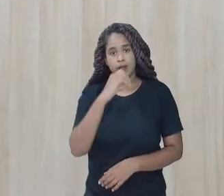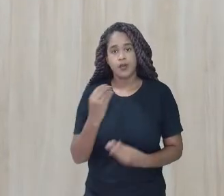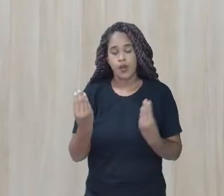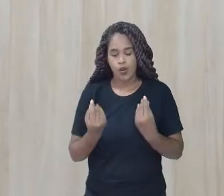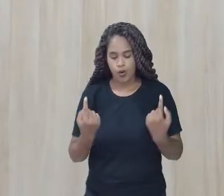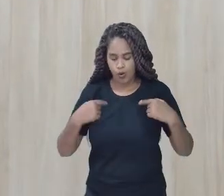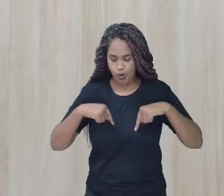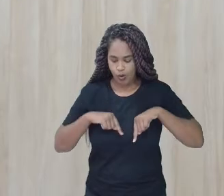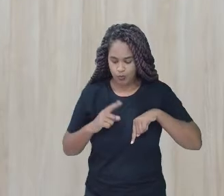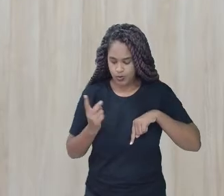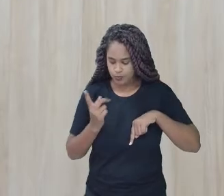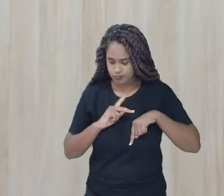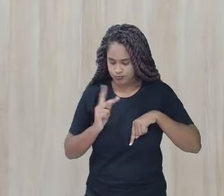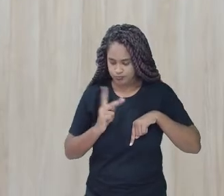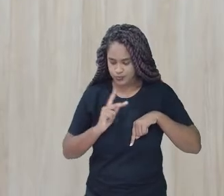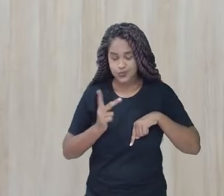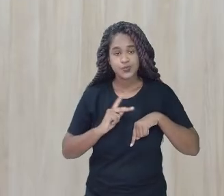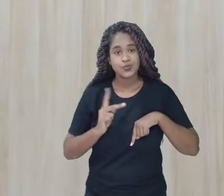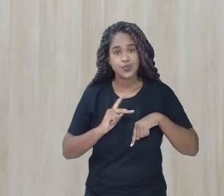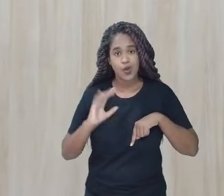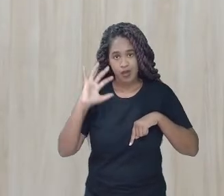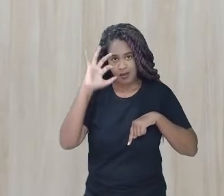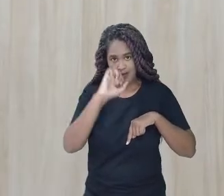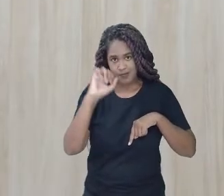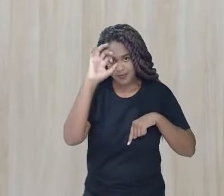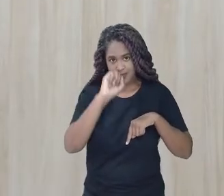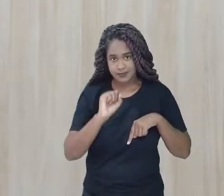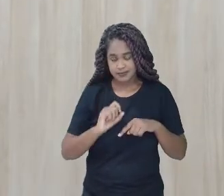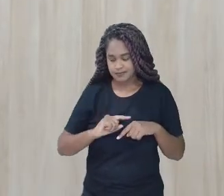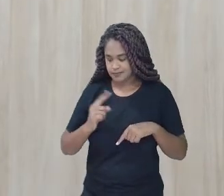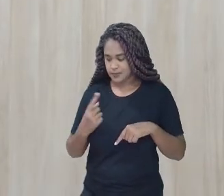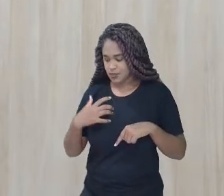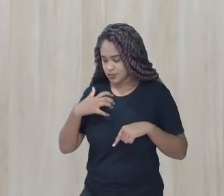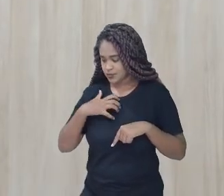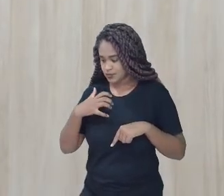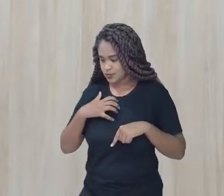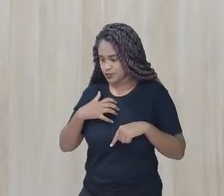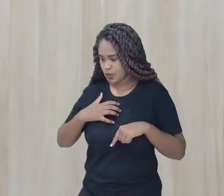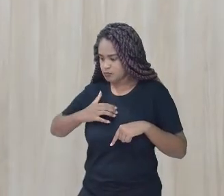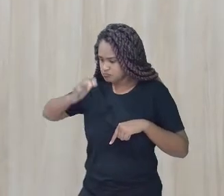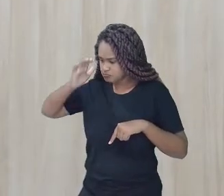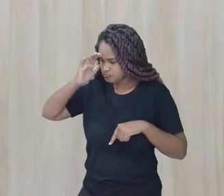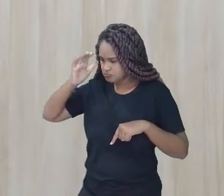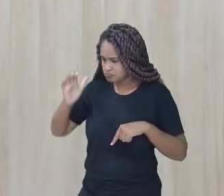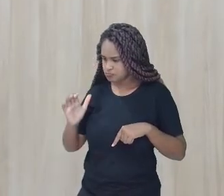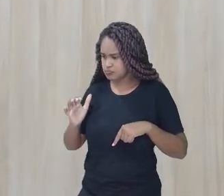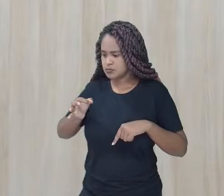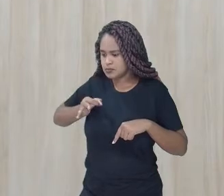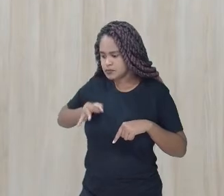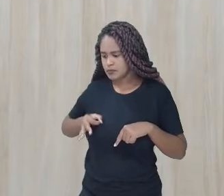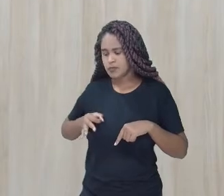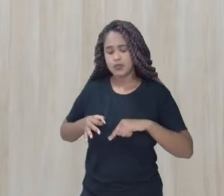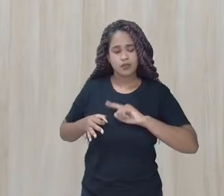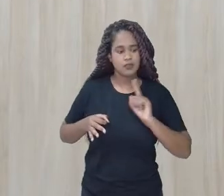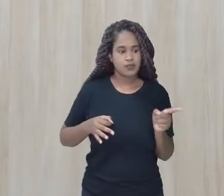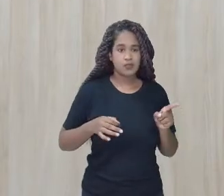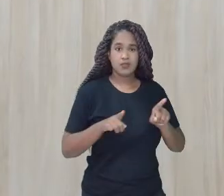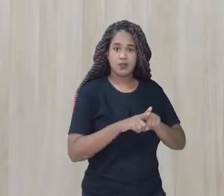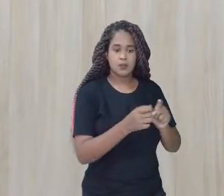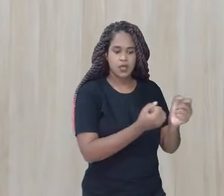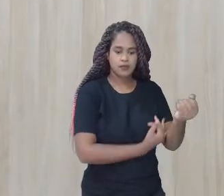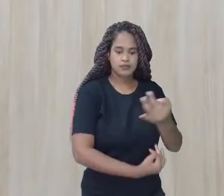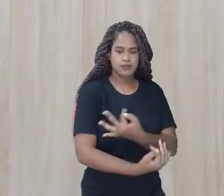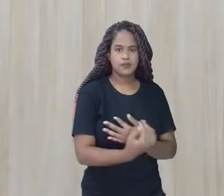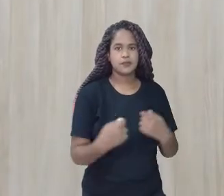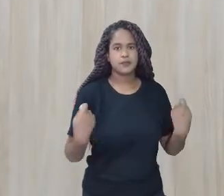lidar com ambas as situações, com o seu lado racional e também com o seu lado emotivo e mais efervescente. Isso